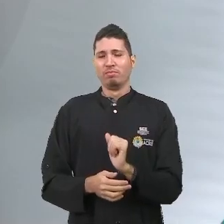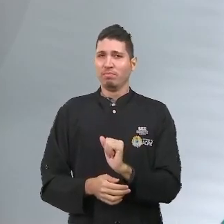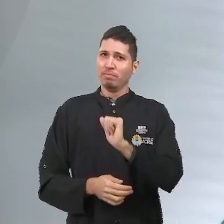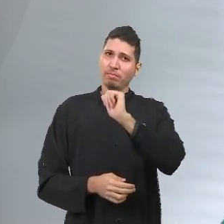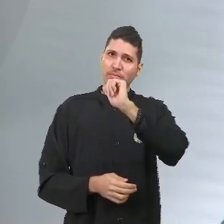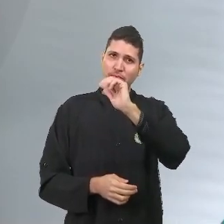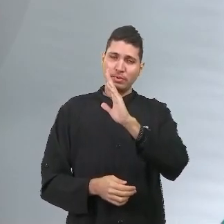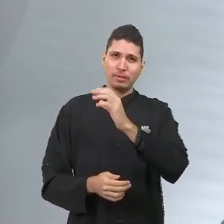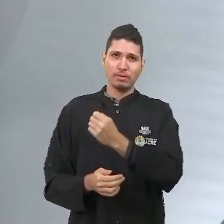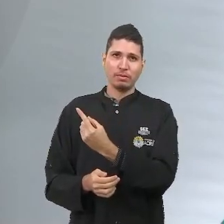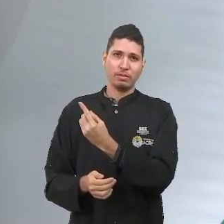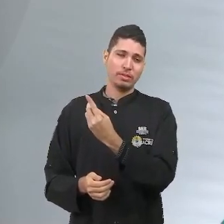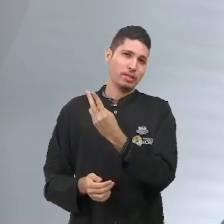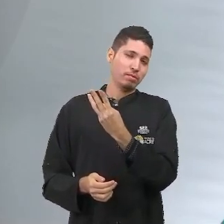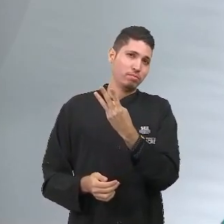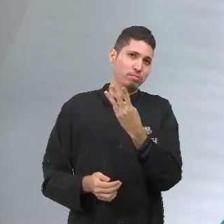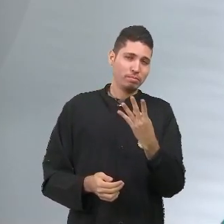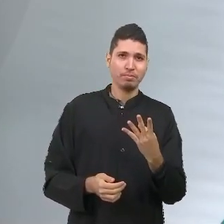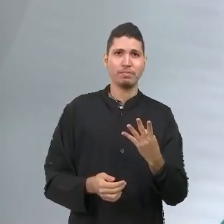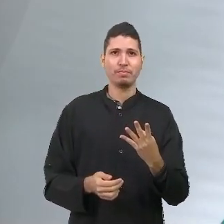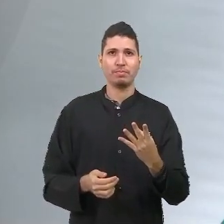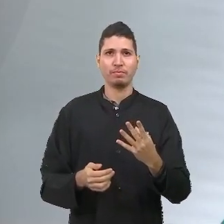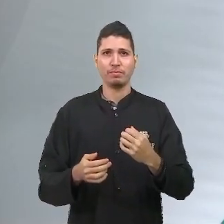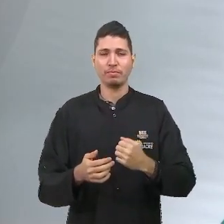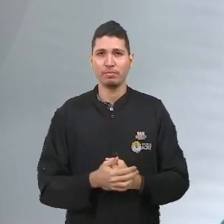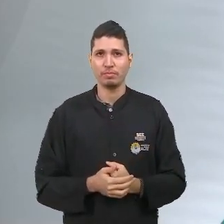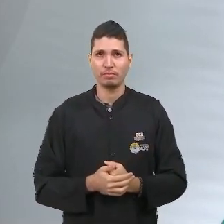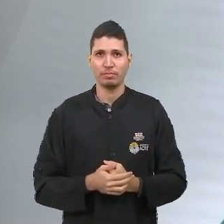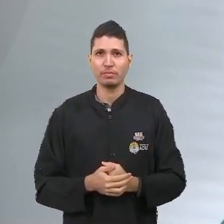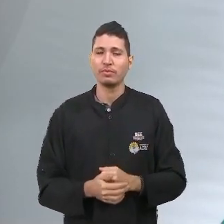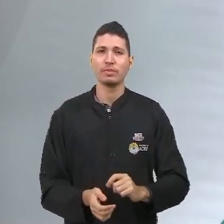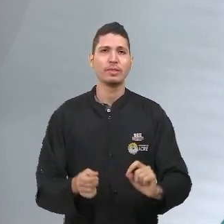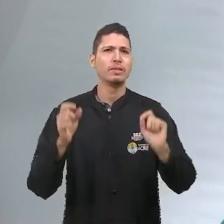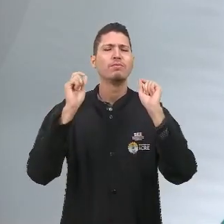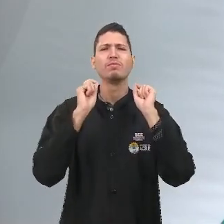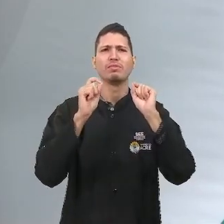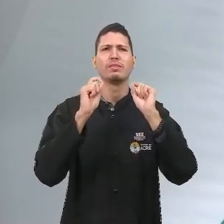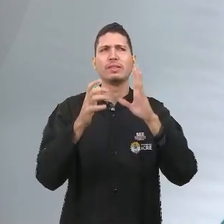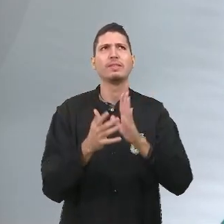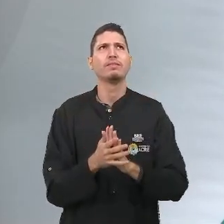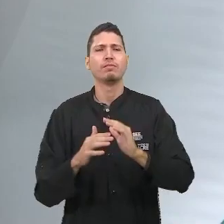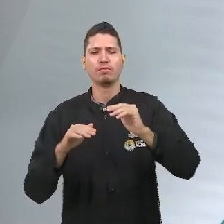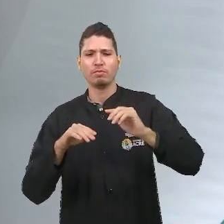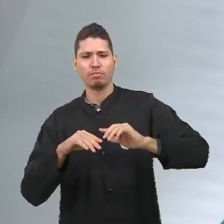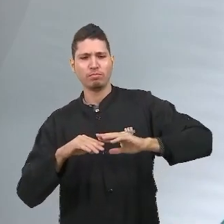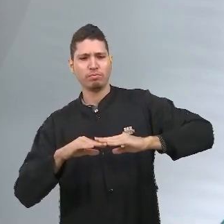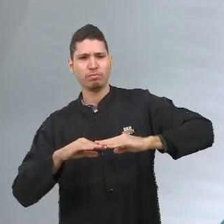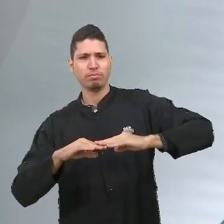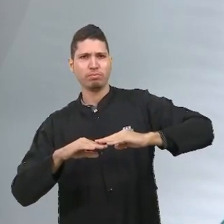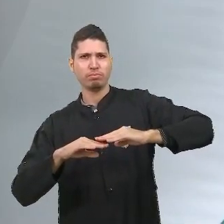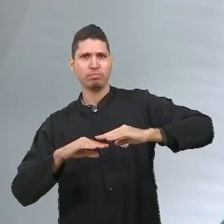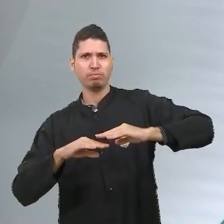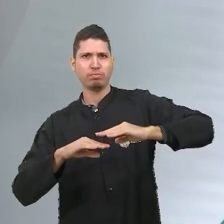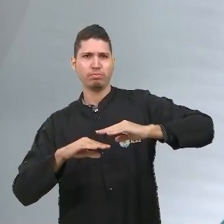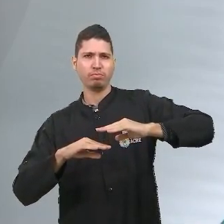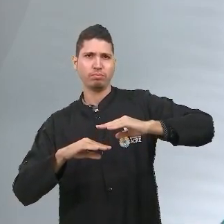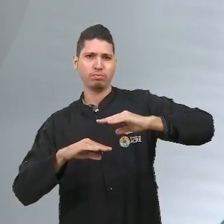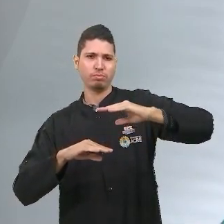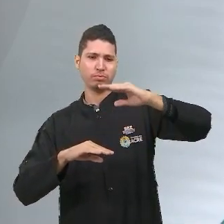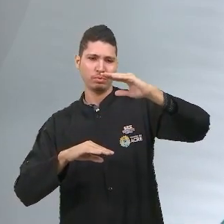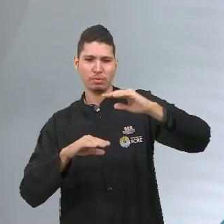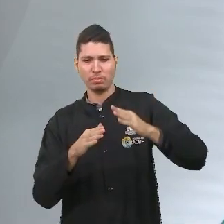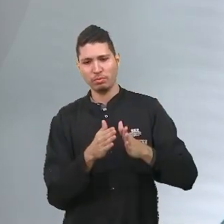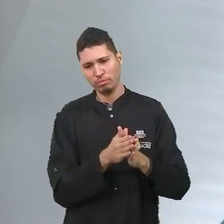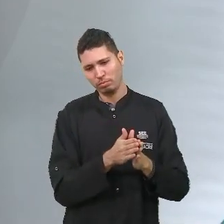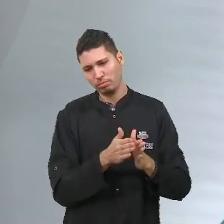crescimento vertical. Não é mais o crescimento horizontal. O que seria isso? O crescimento horizontal é aquele que acontece aqui, no